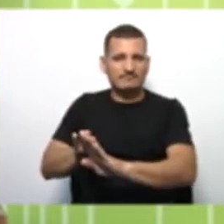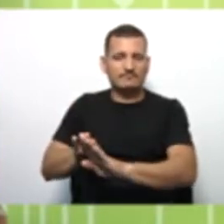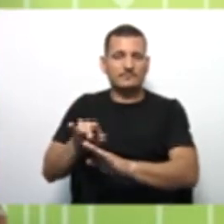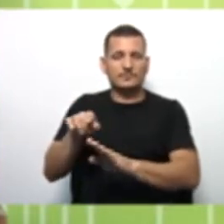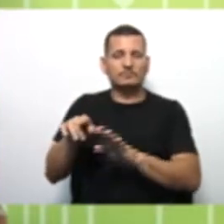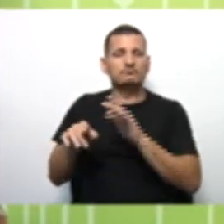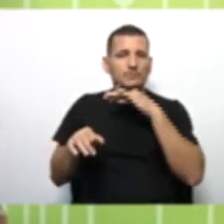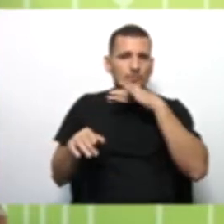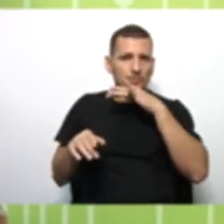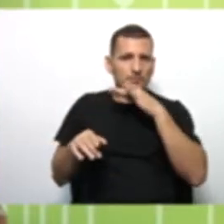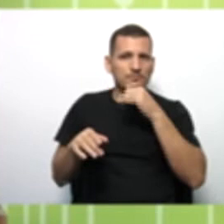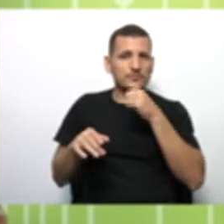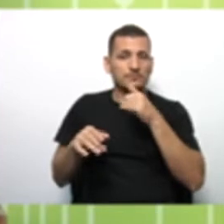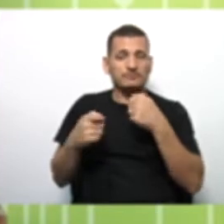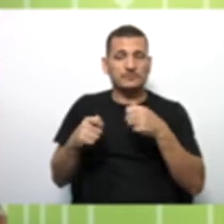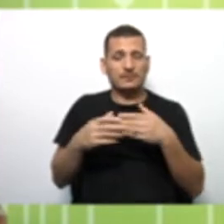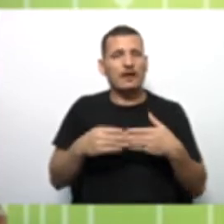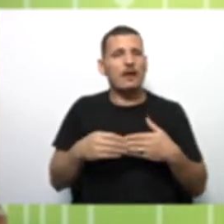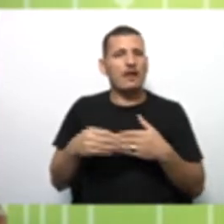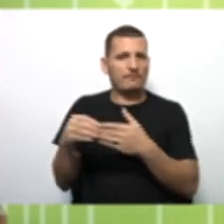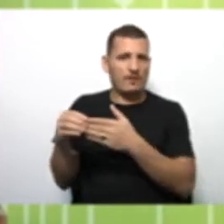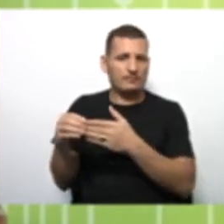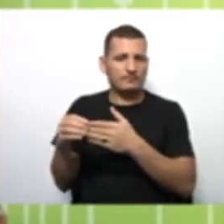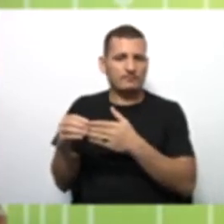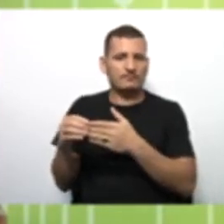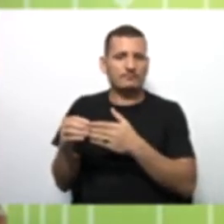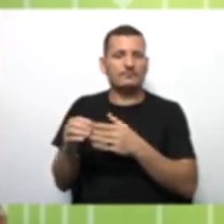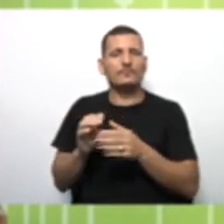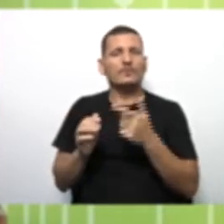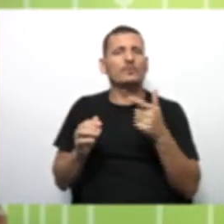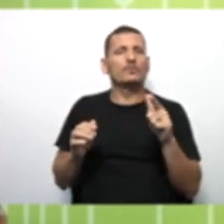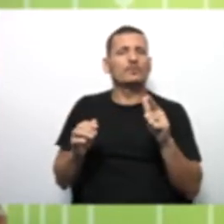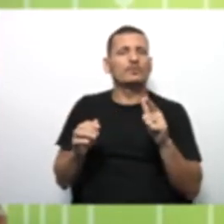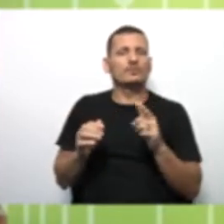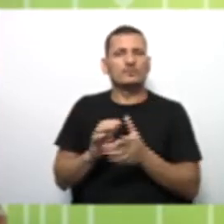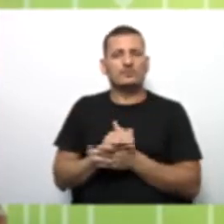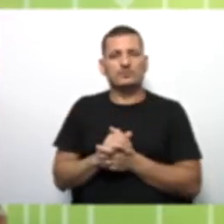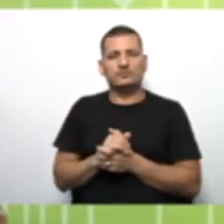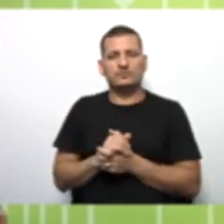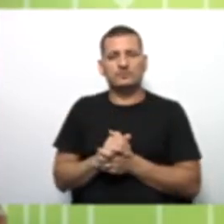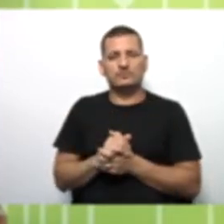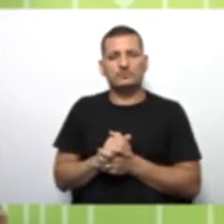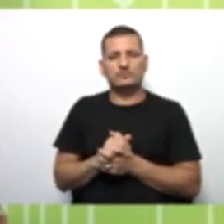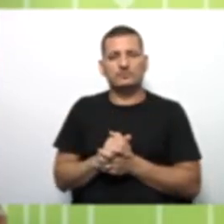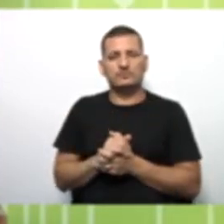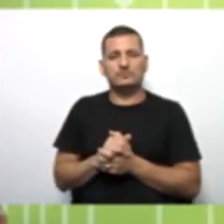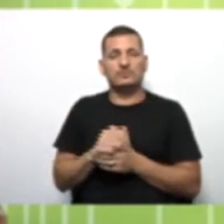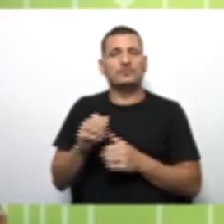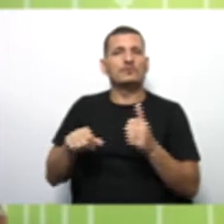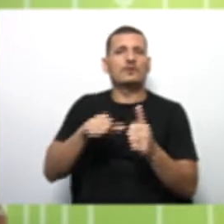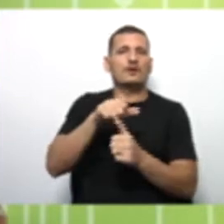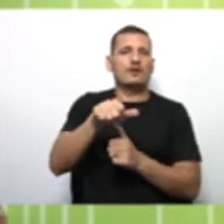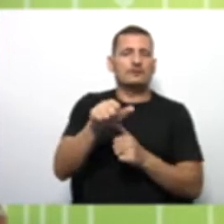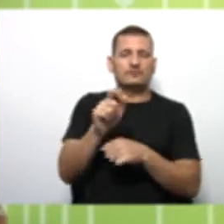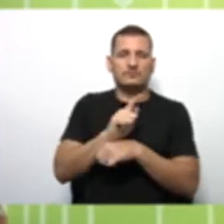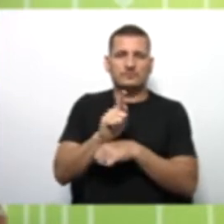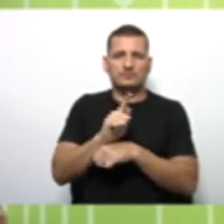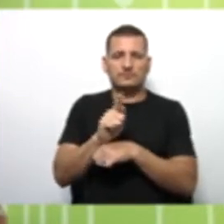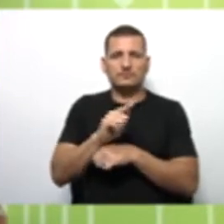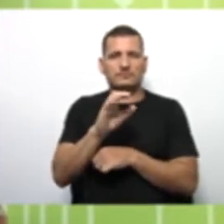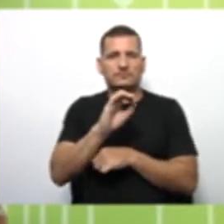vai ter que escoar. O impacto não muito grande é a troca lá do gerente da nossa cooperativa de